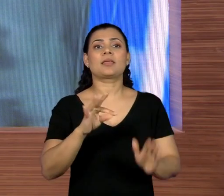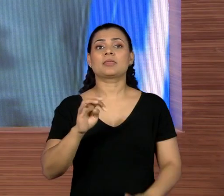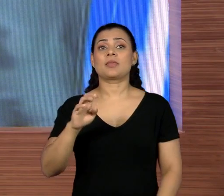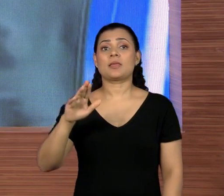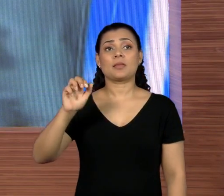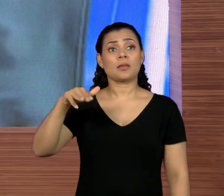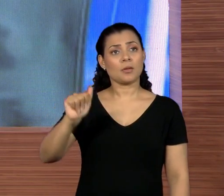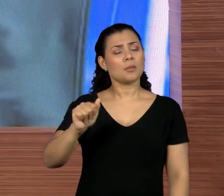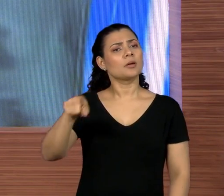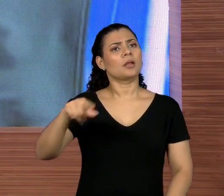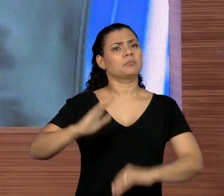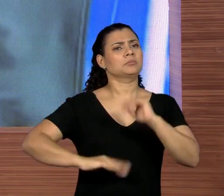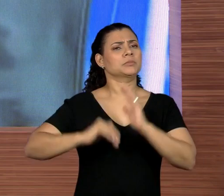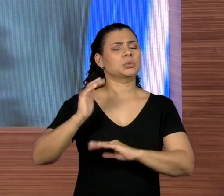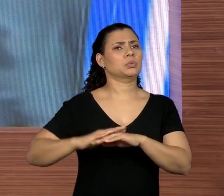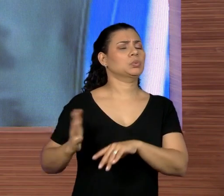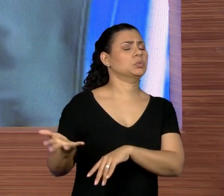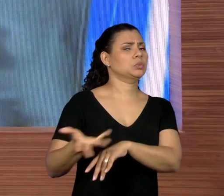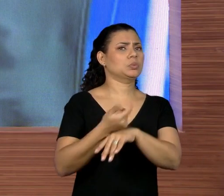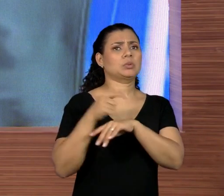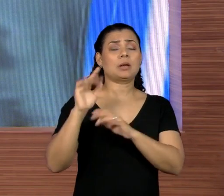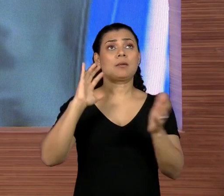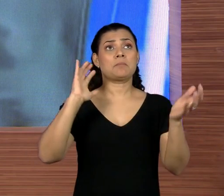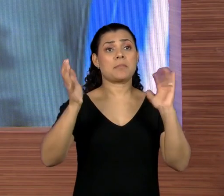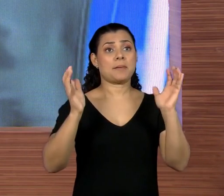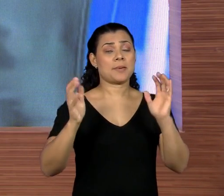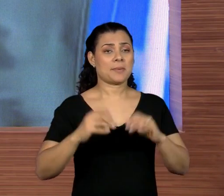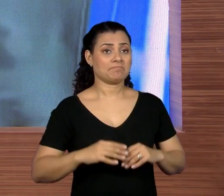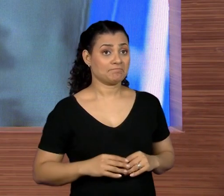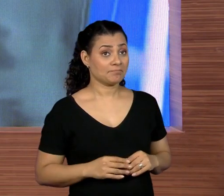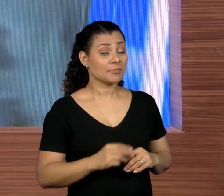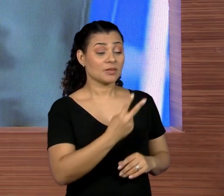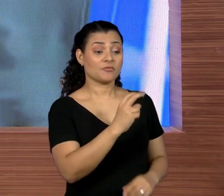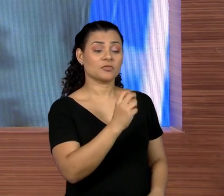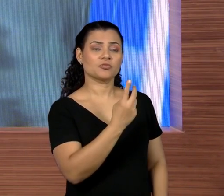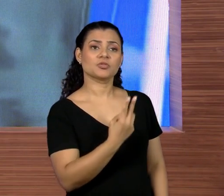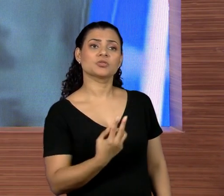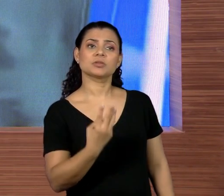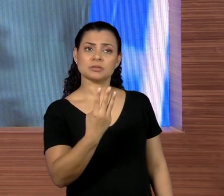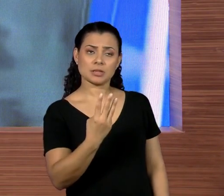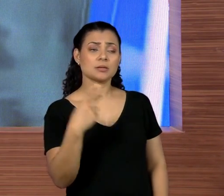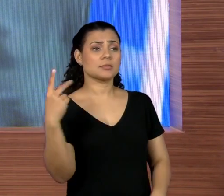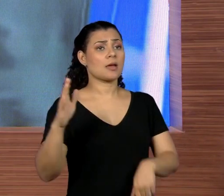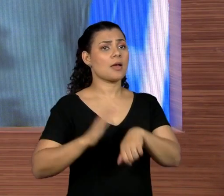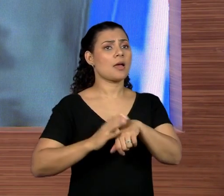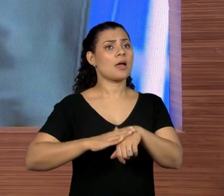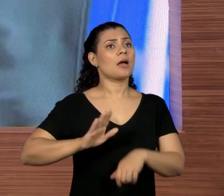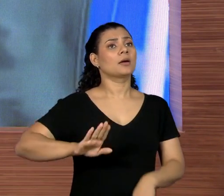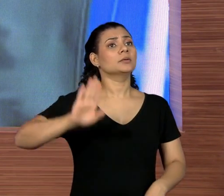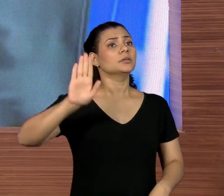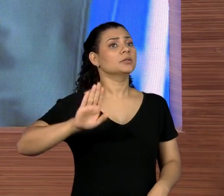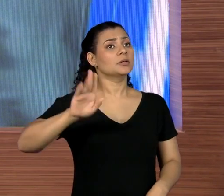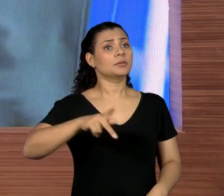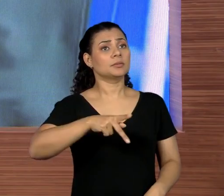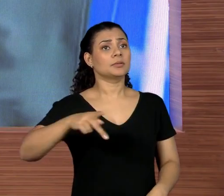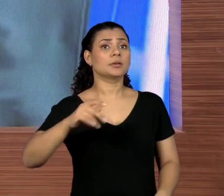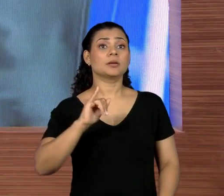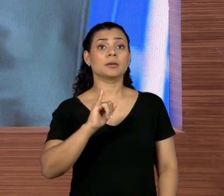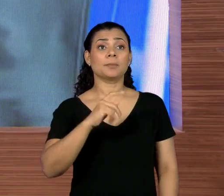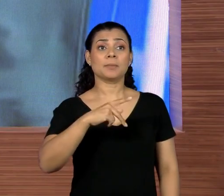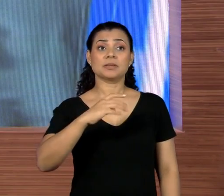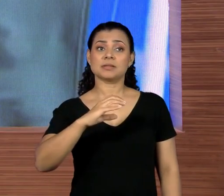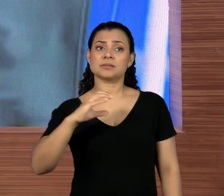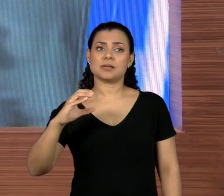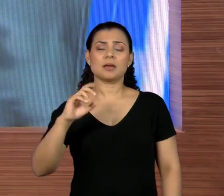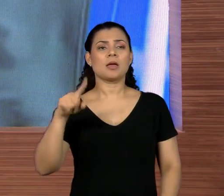das maiores especialistas em mudanças climáticas. Em 2023, ela foi candidata à presidência do IPCC,